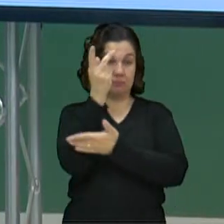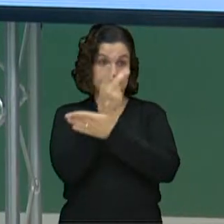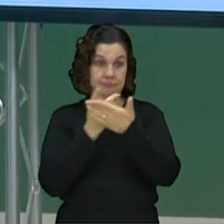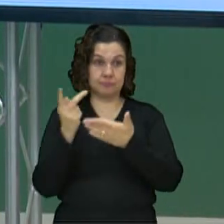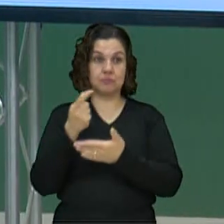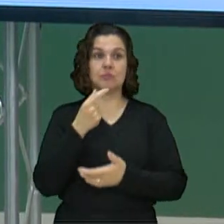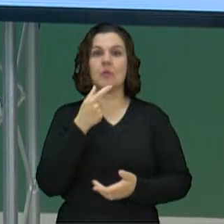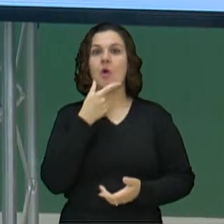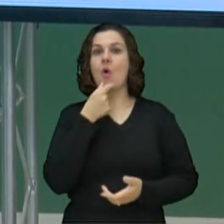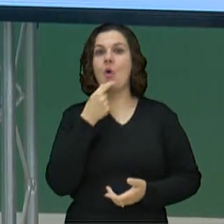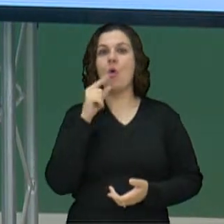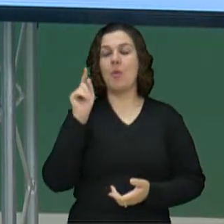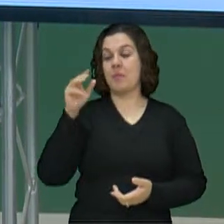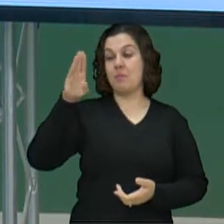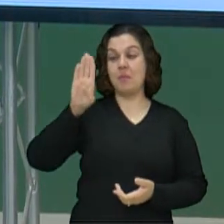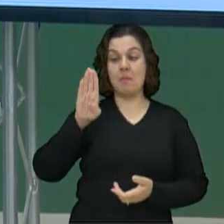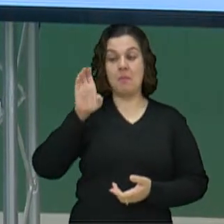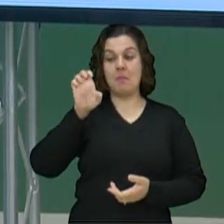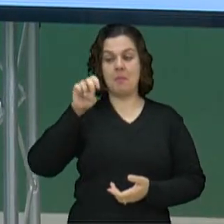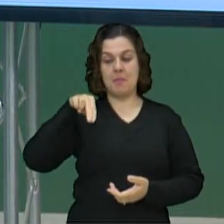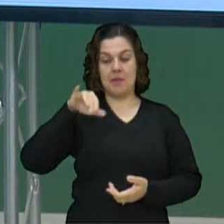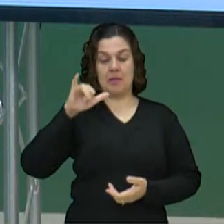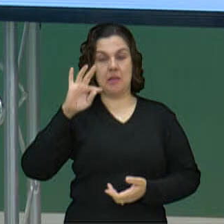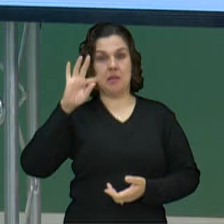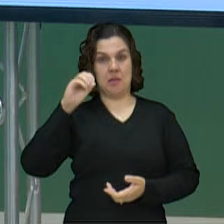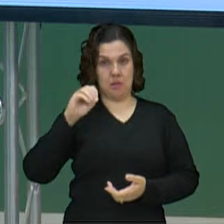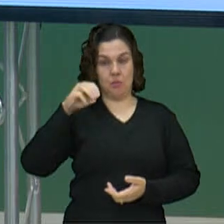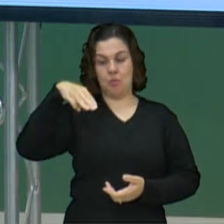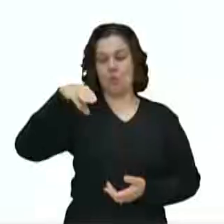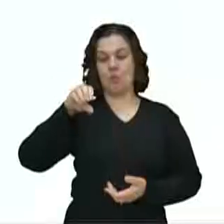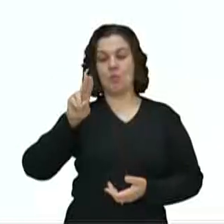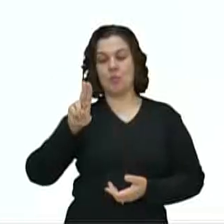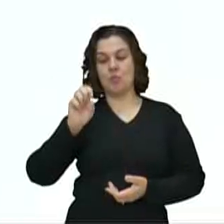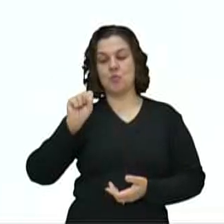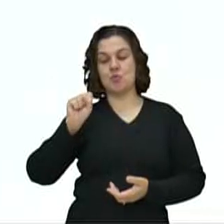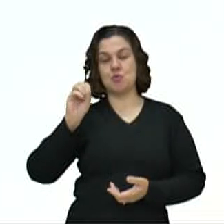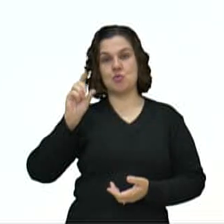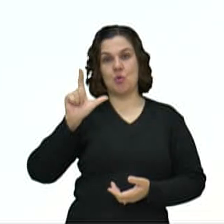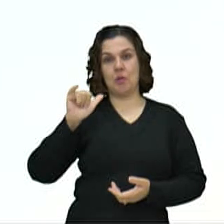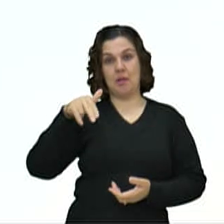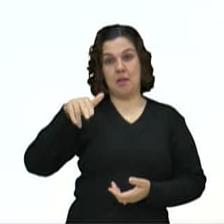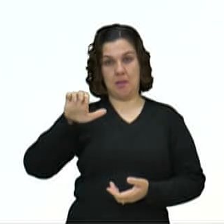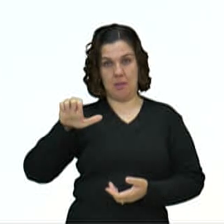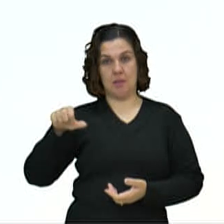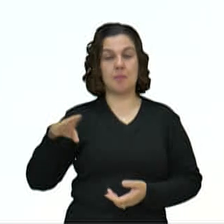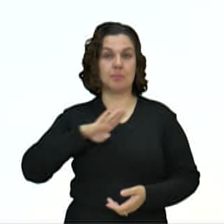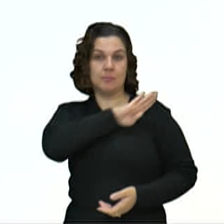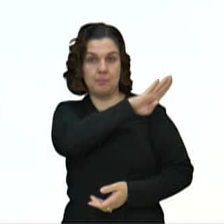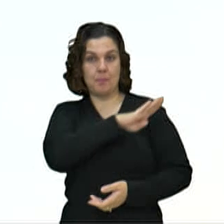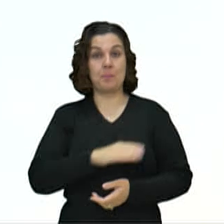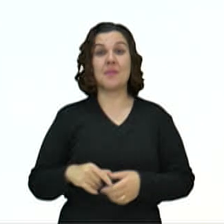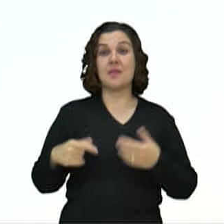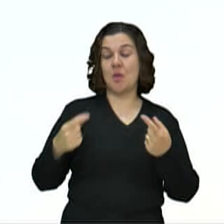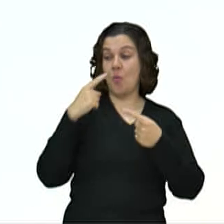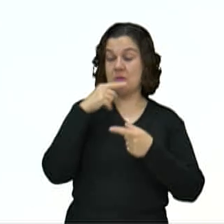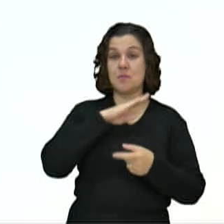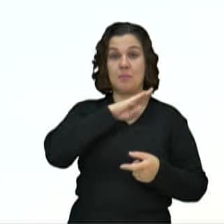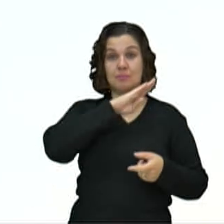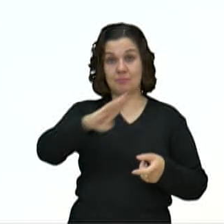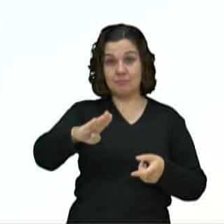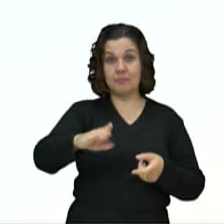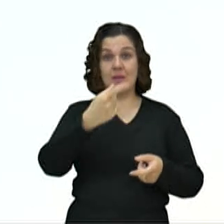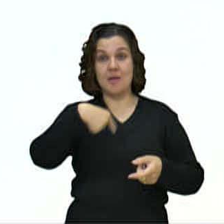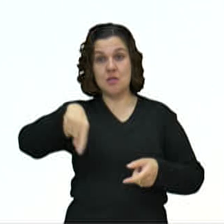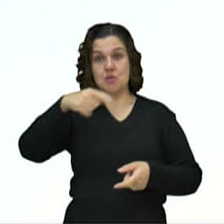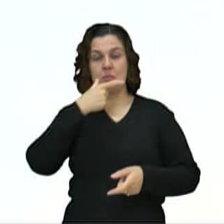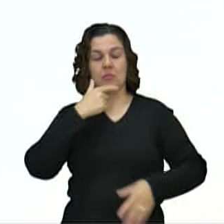imagem de Benito Mussolini. Repara atrás, então, a população italiana, as bandeiras da Itália, e ele em